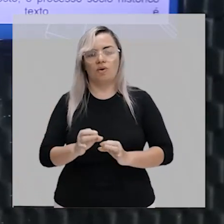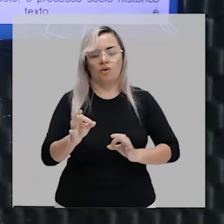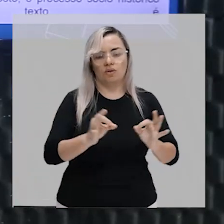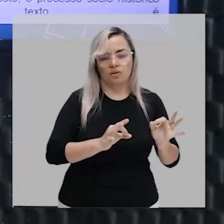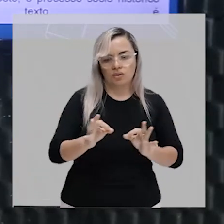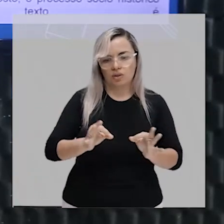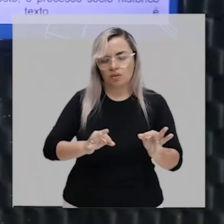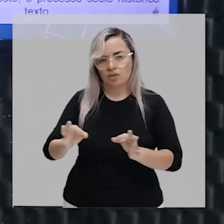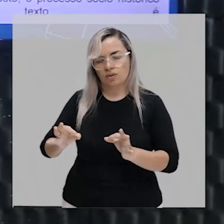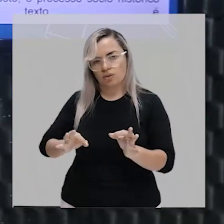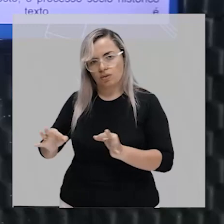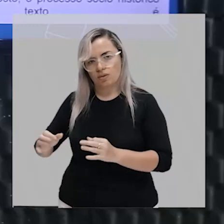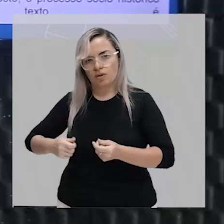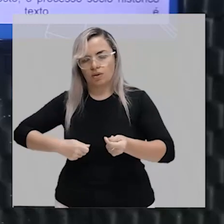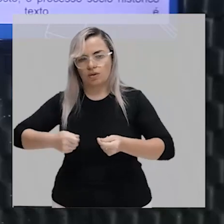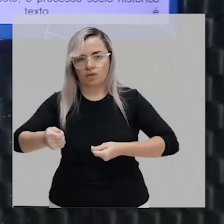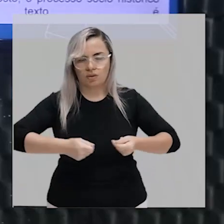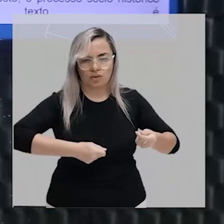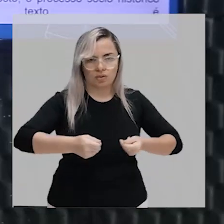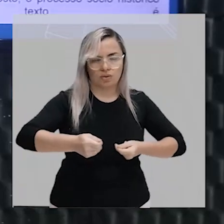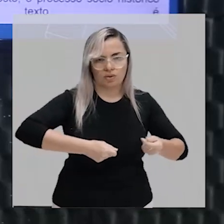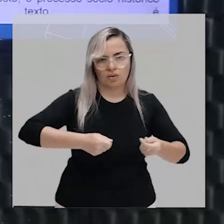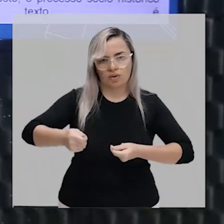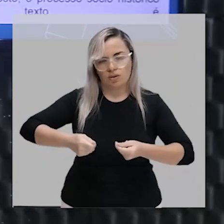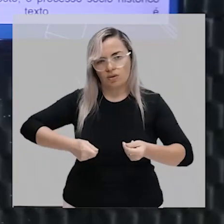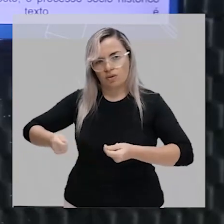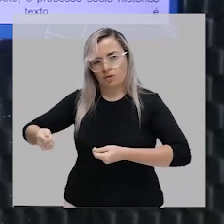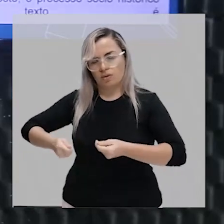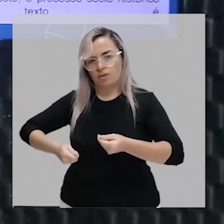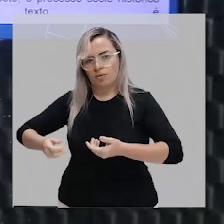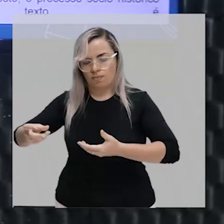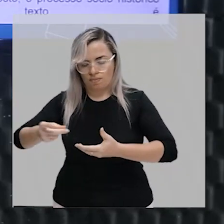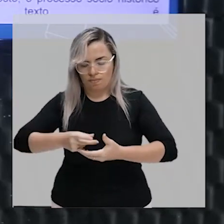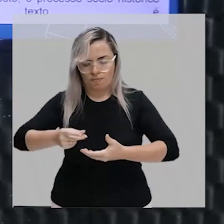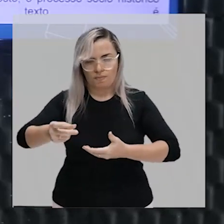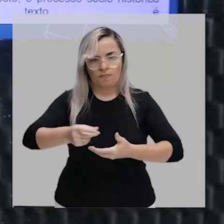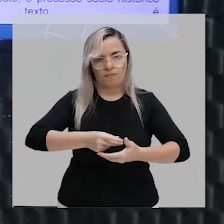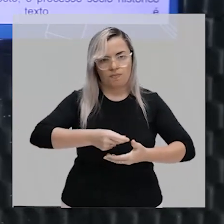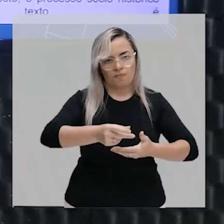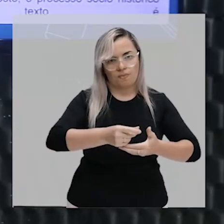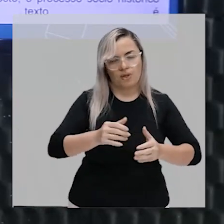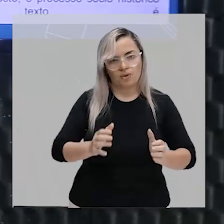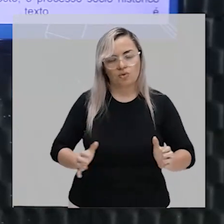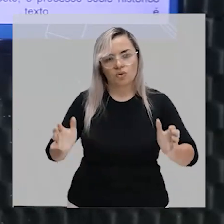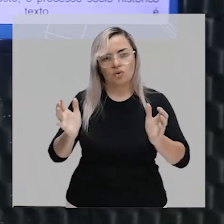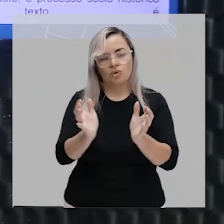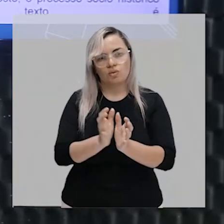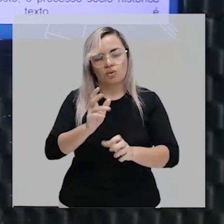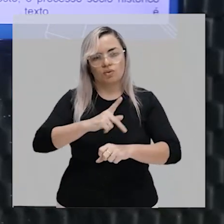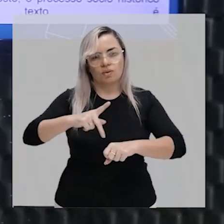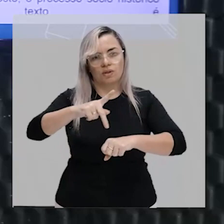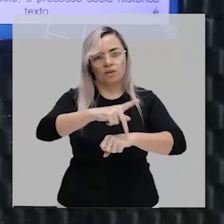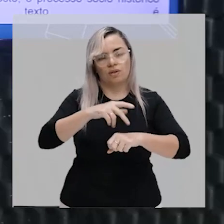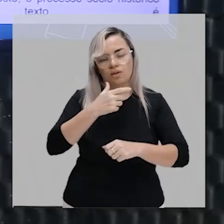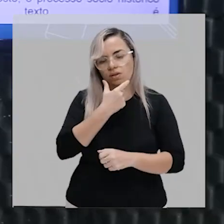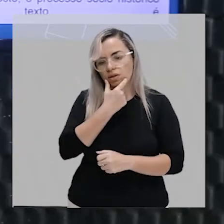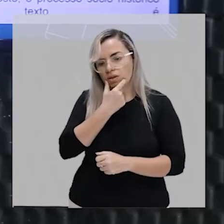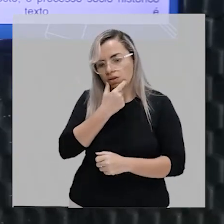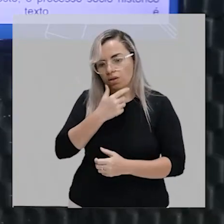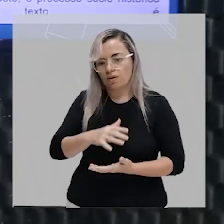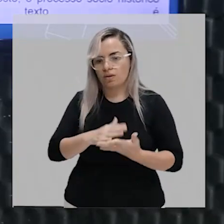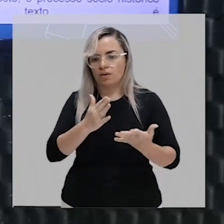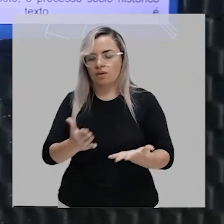controlado em termos basicamente de lucro pela companhia inglesa. Depois de vender ópio na